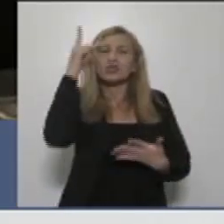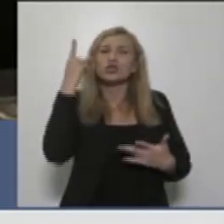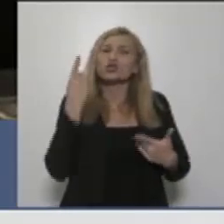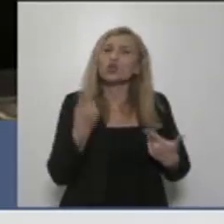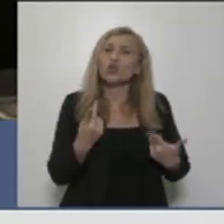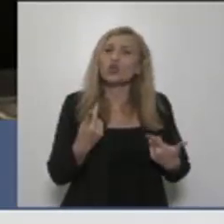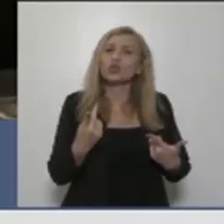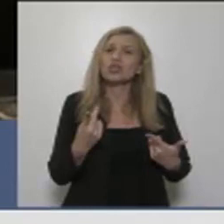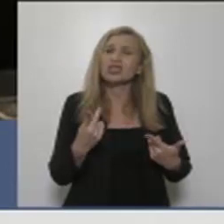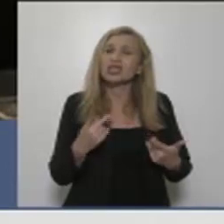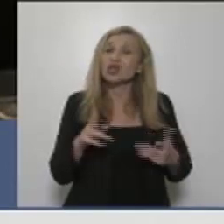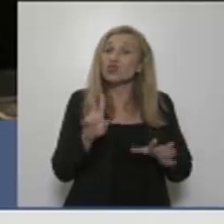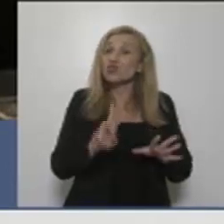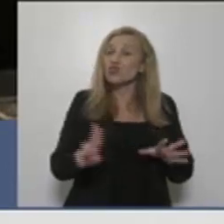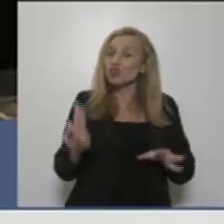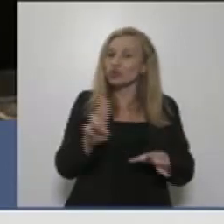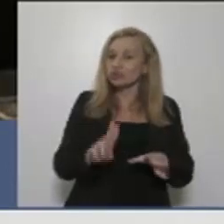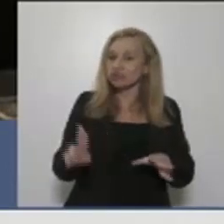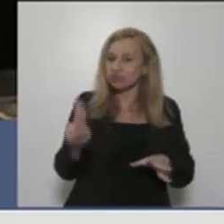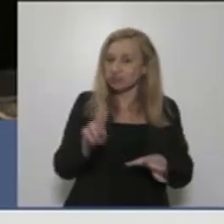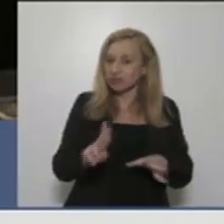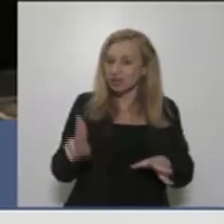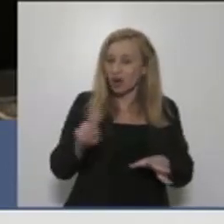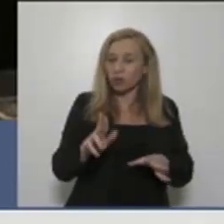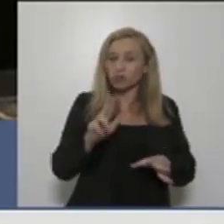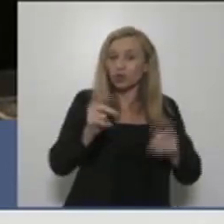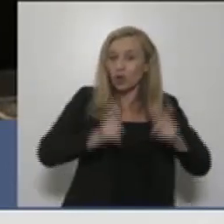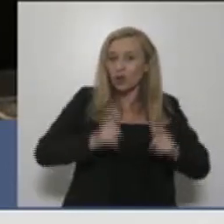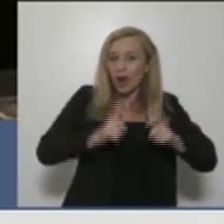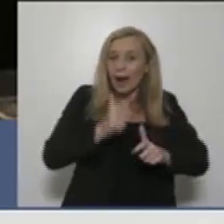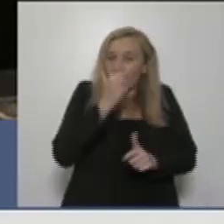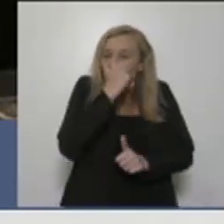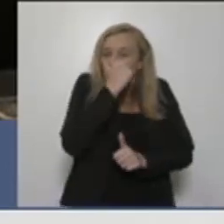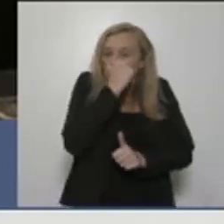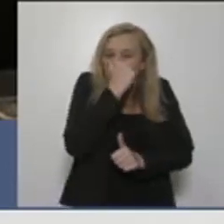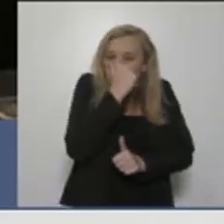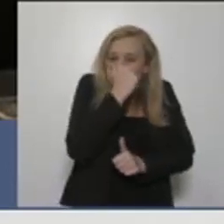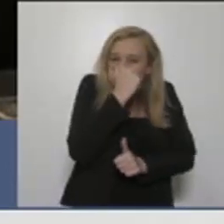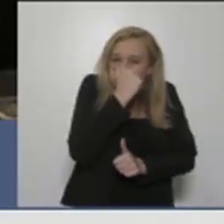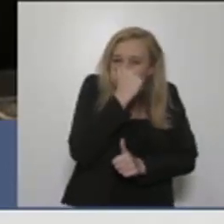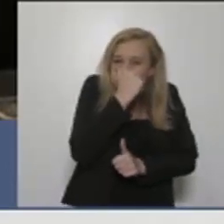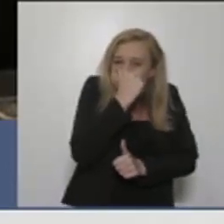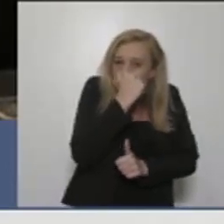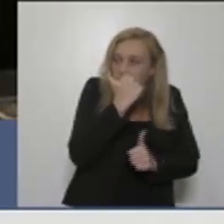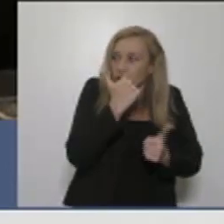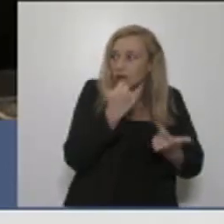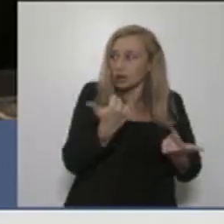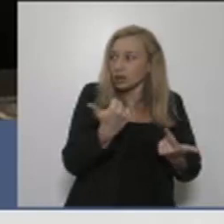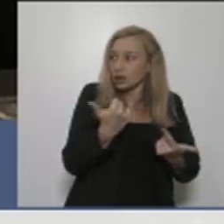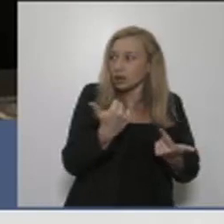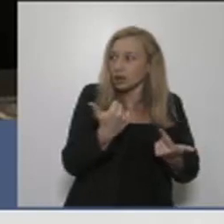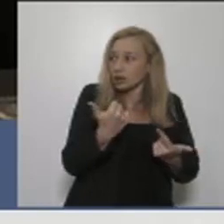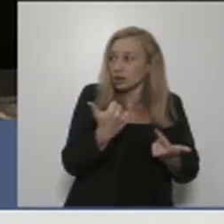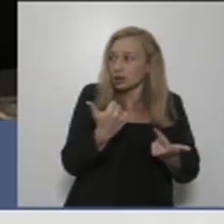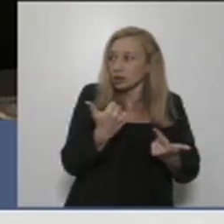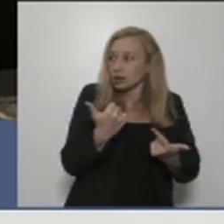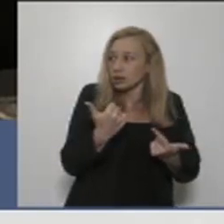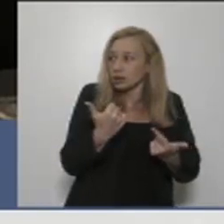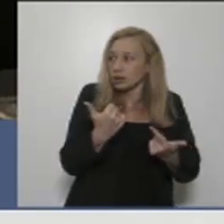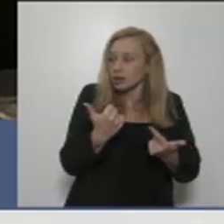pessoas que se utilizam da superlotação desses transportes para